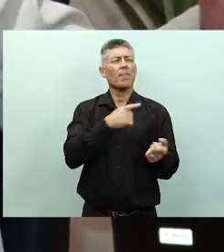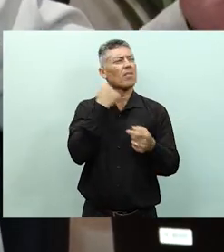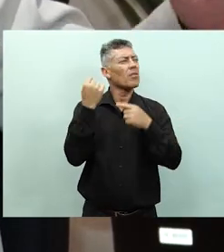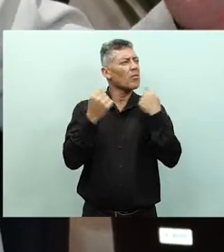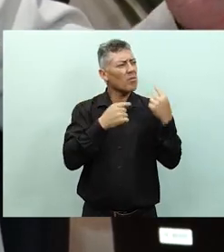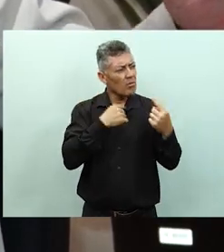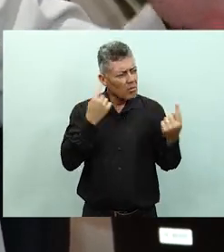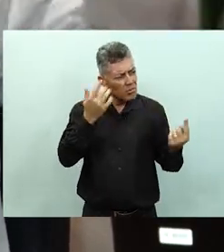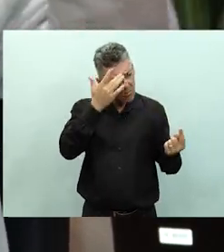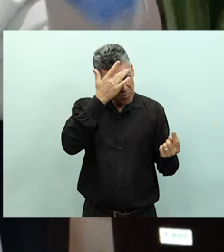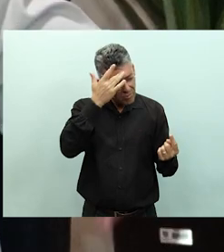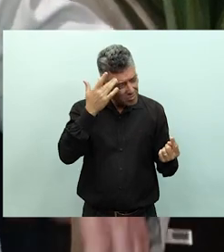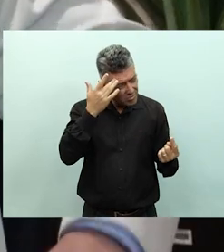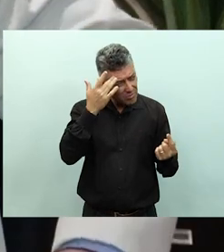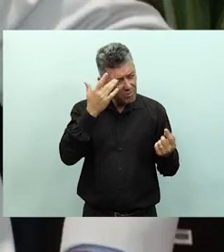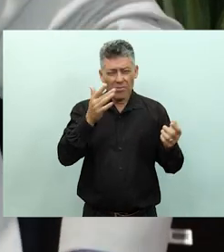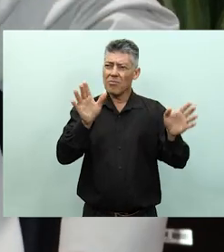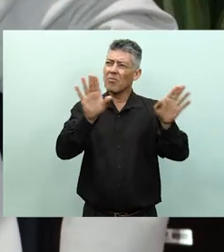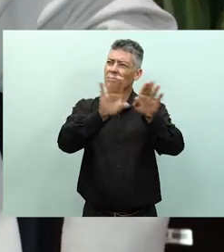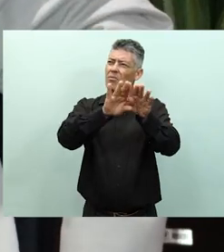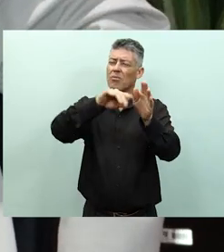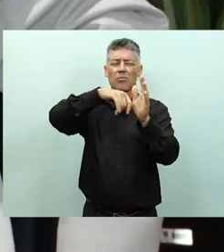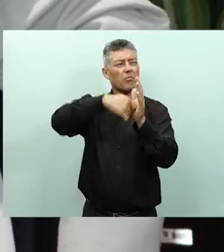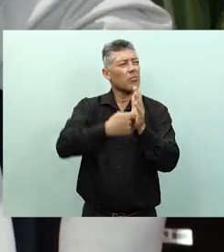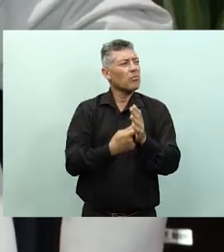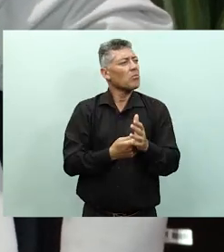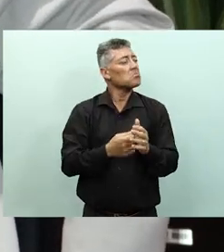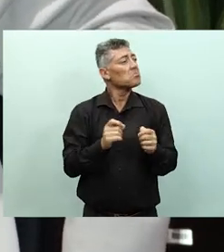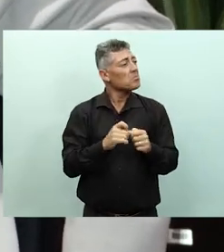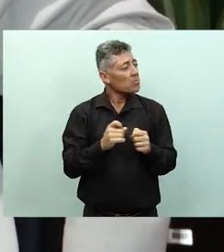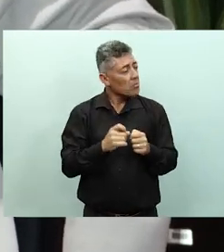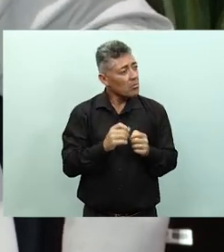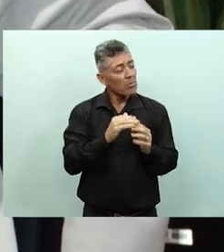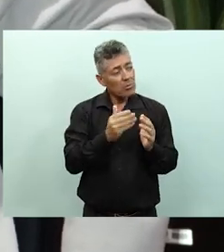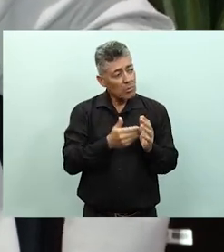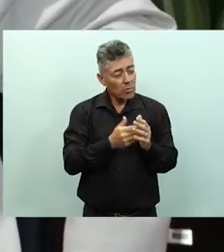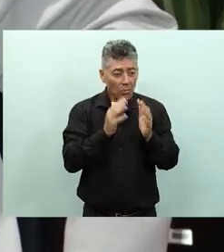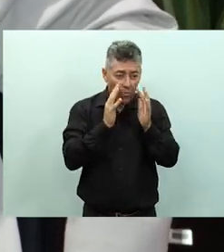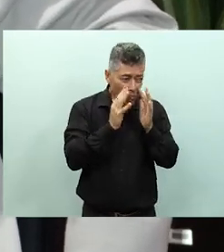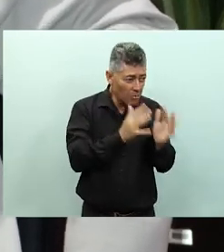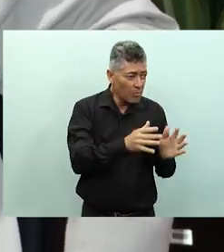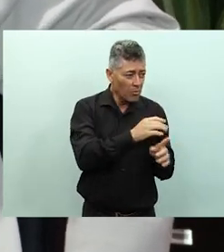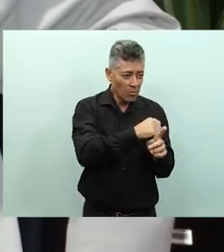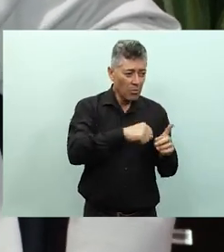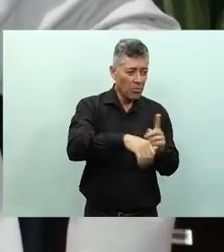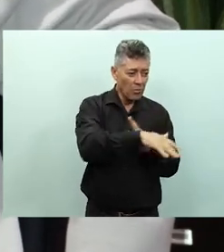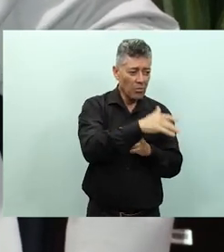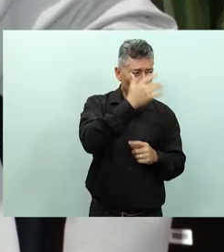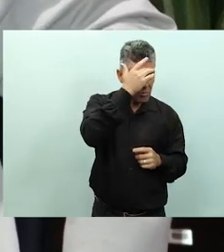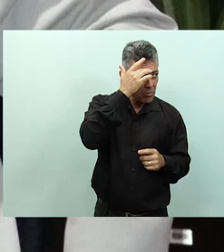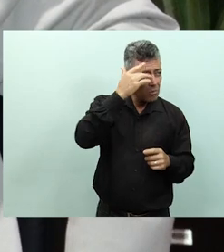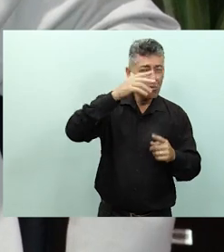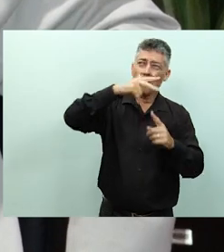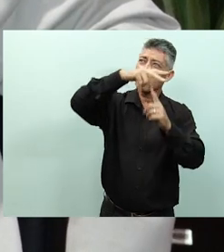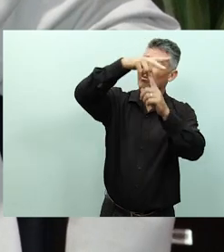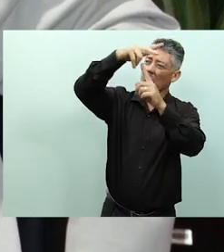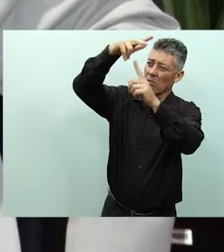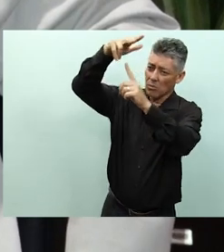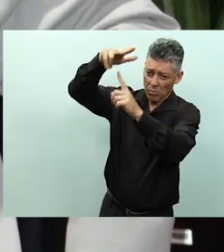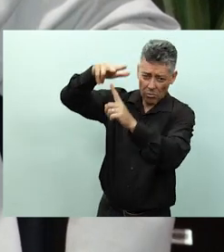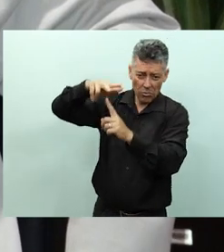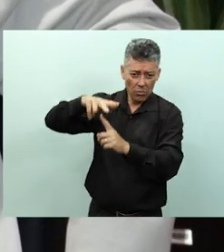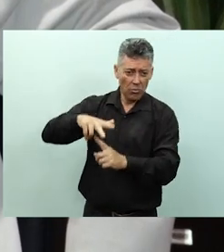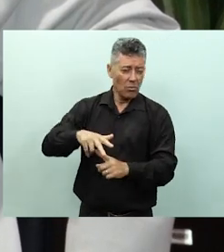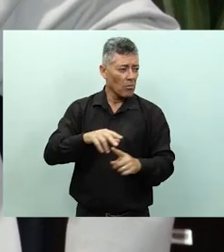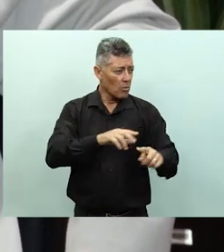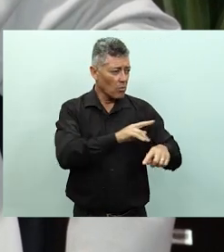gente, isolou Santa Cruz. Quem fez toda a assistência às pessoas, indo de helicóptero com